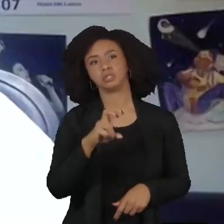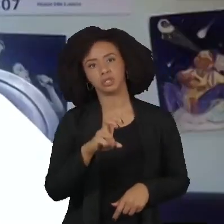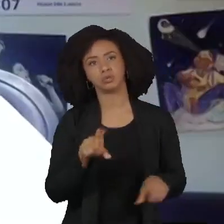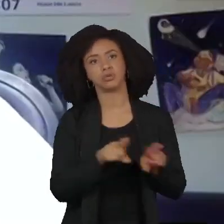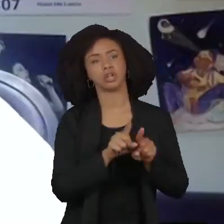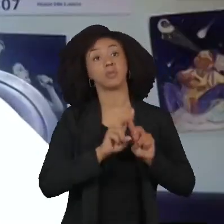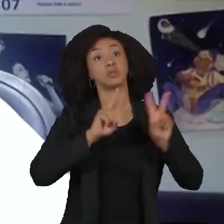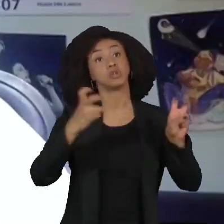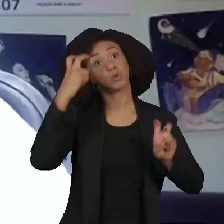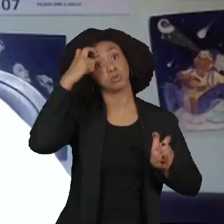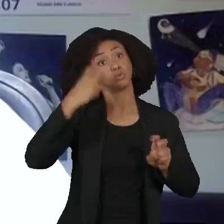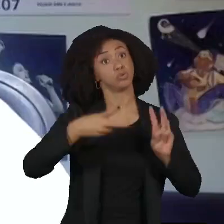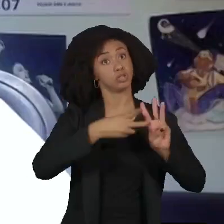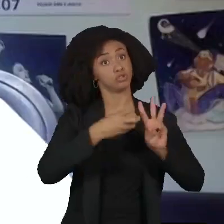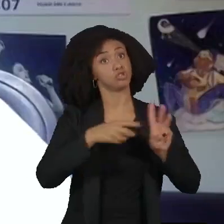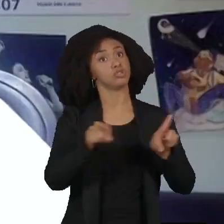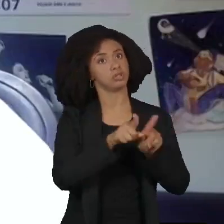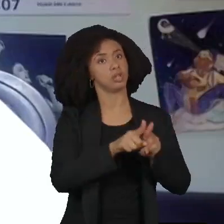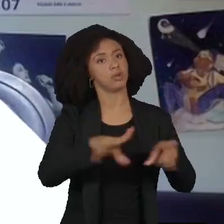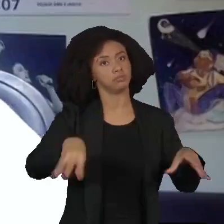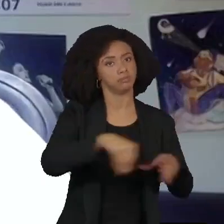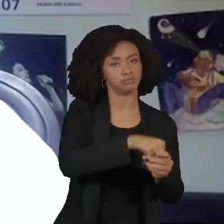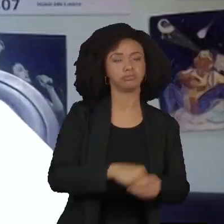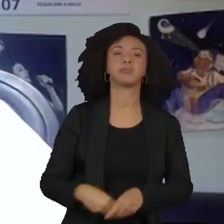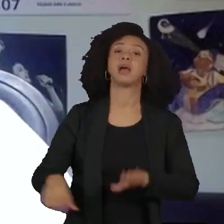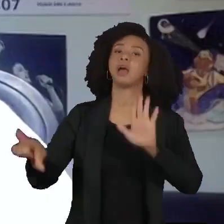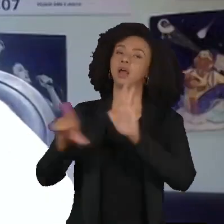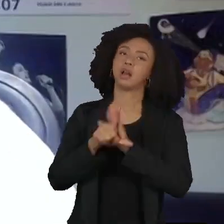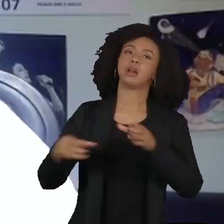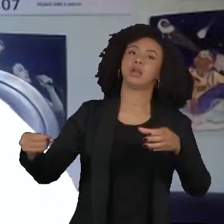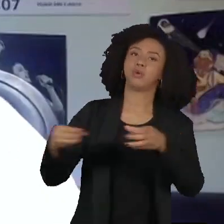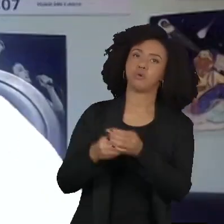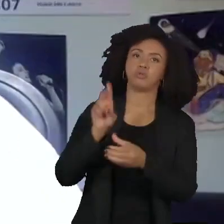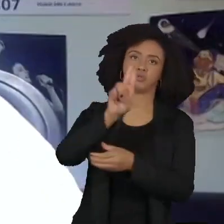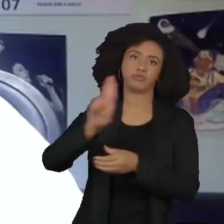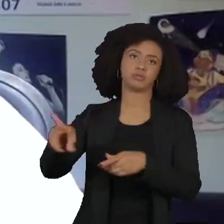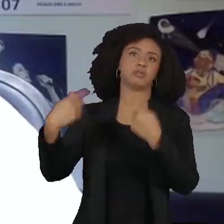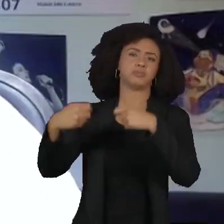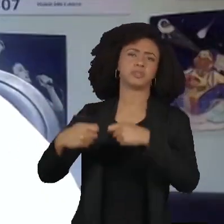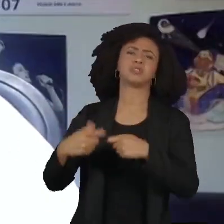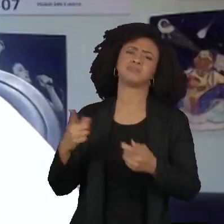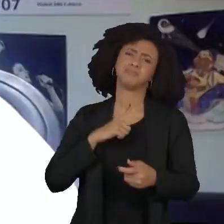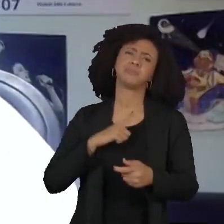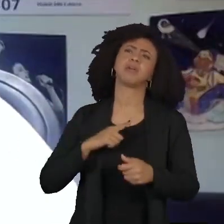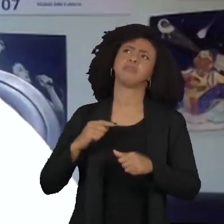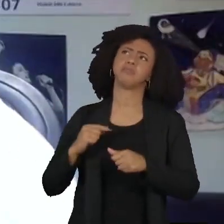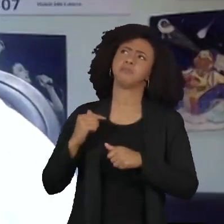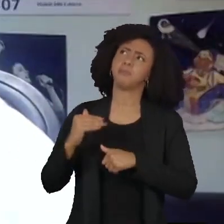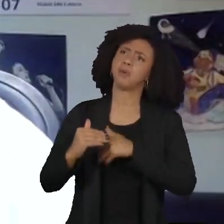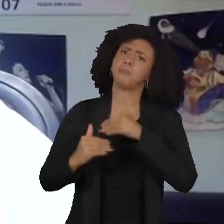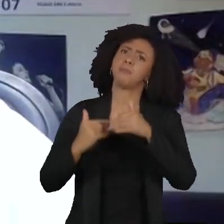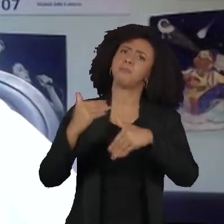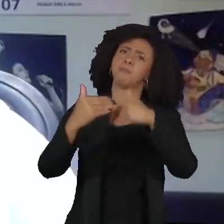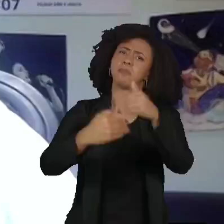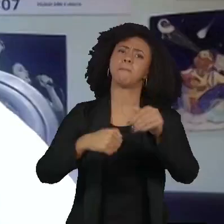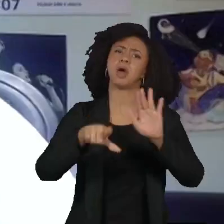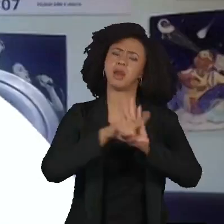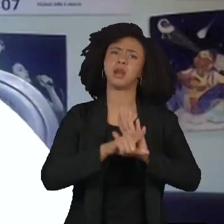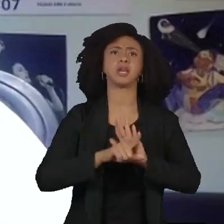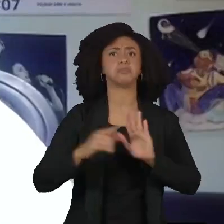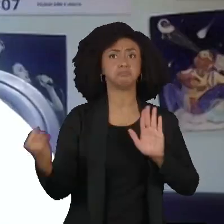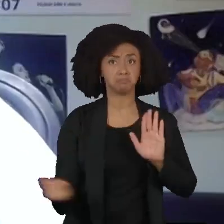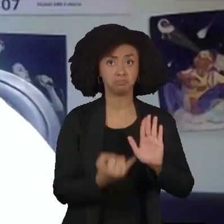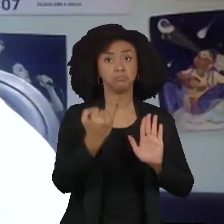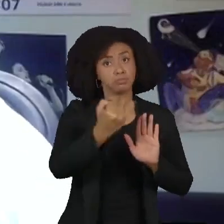Lei de Cotas, né, no serviço público, a Lei de Cotas nas universidades. Enfim, tivemos avanços legais bem